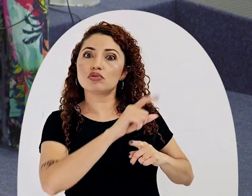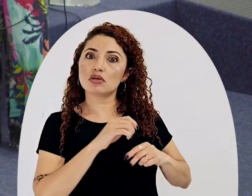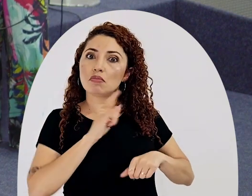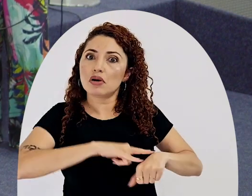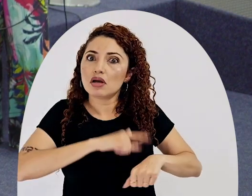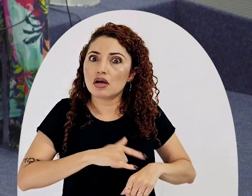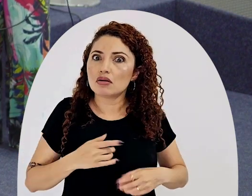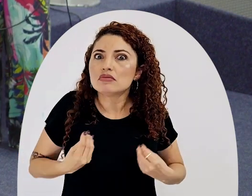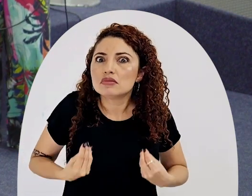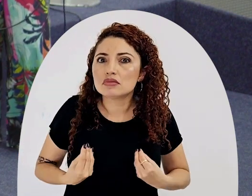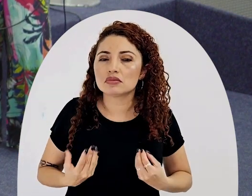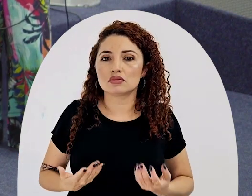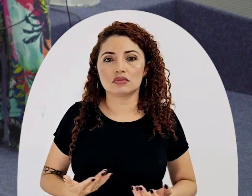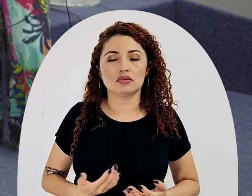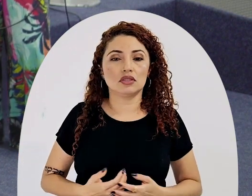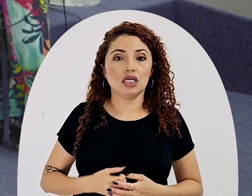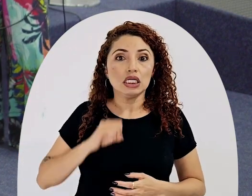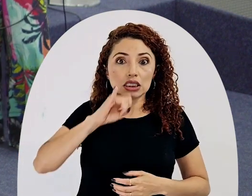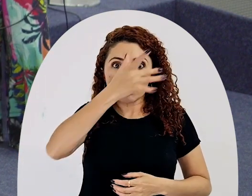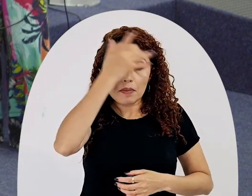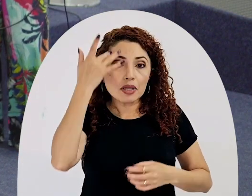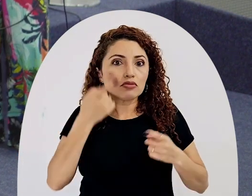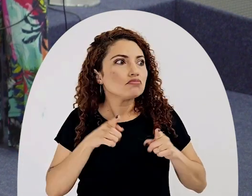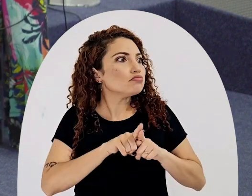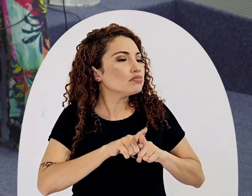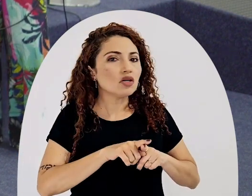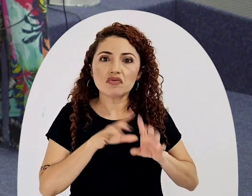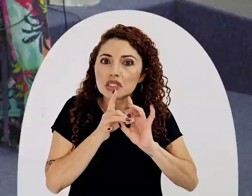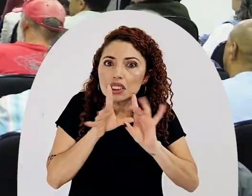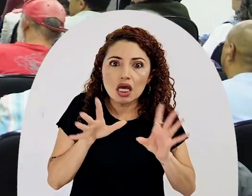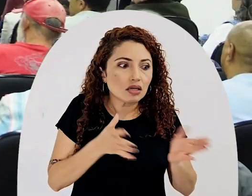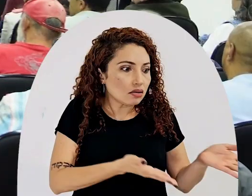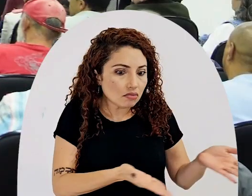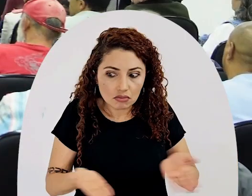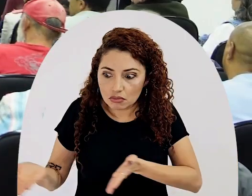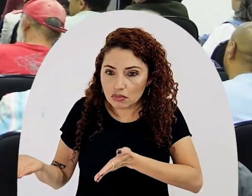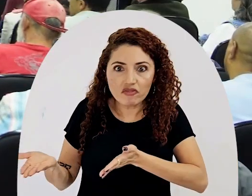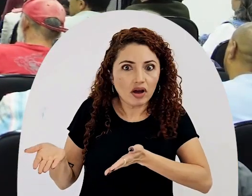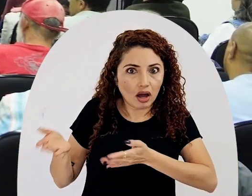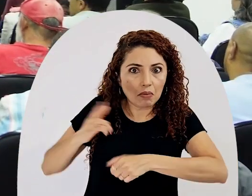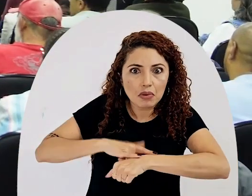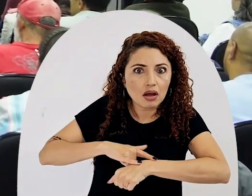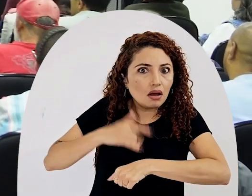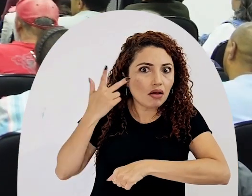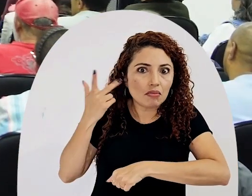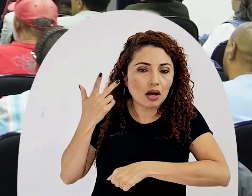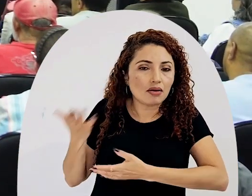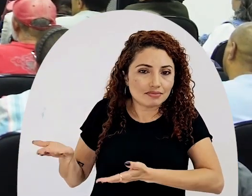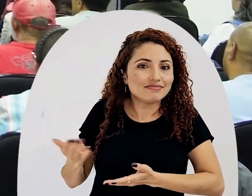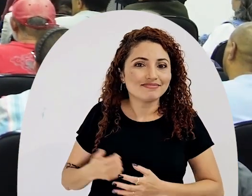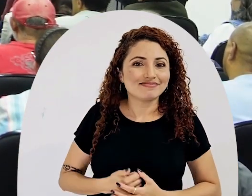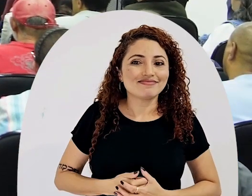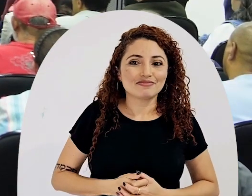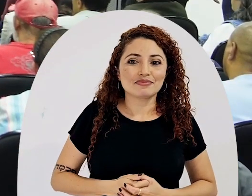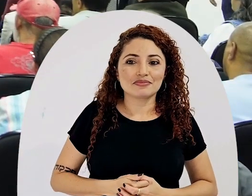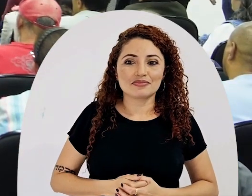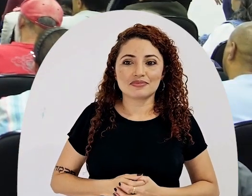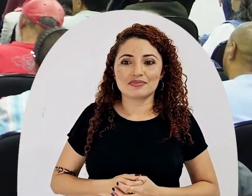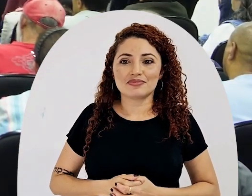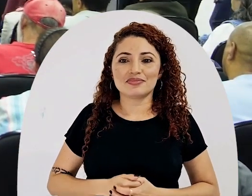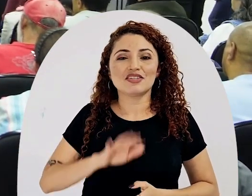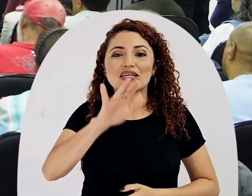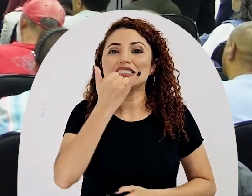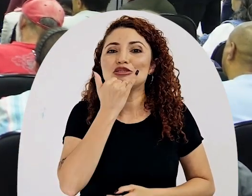vezes, ser uma pessoa aliada é só deixar a pessoa usar o banheiro. Vou só aqui concluir com o Gibran. Desculpa, gente, eu estendi, né? Imagina. Mas é porque eu